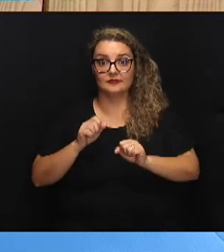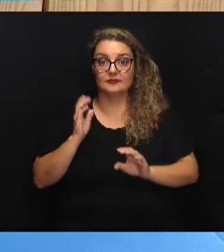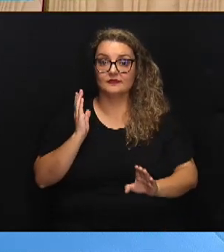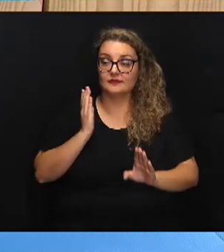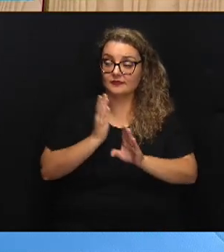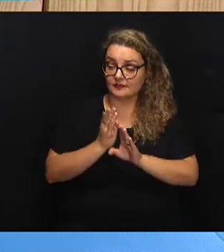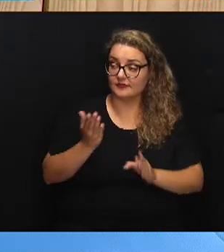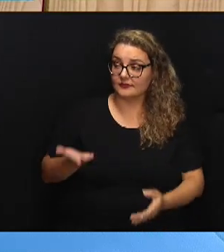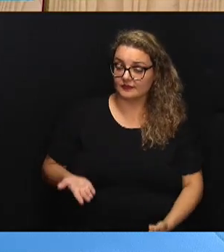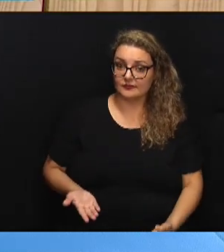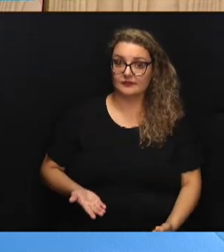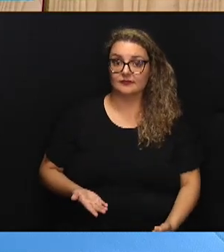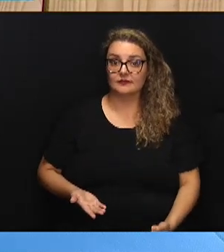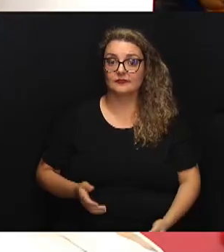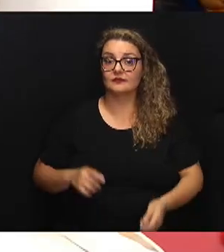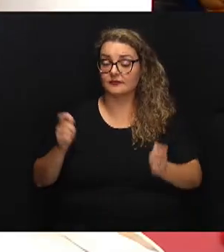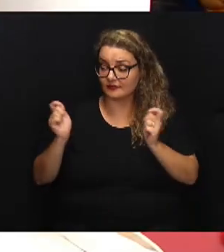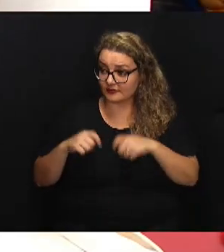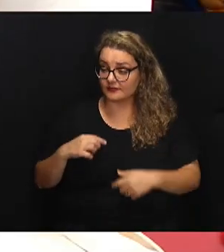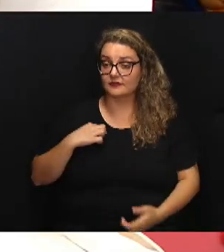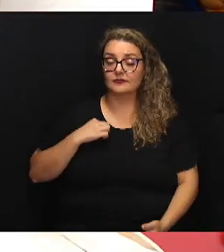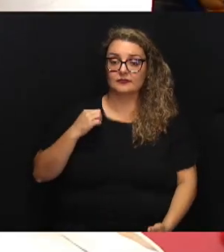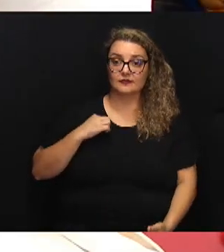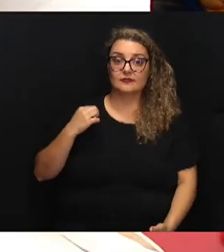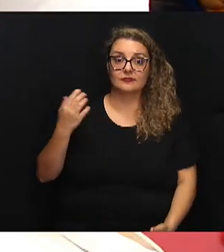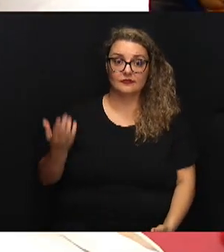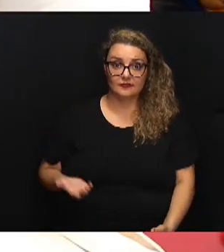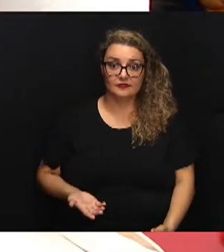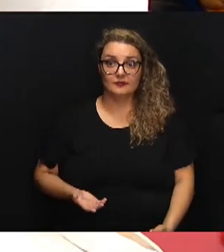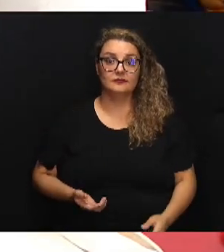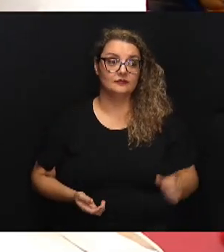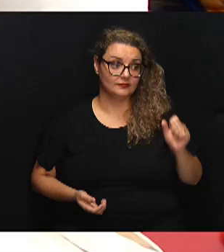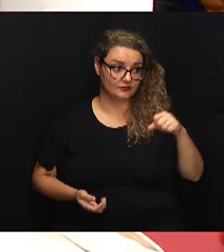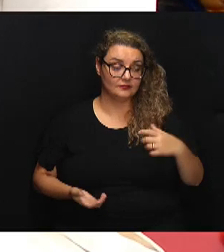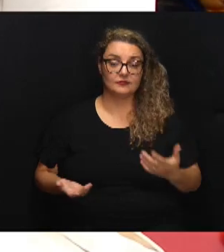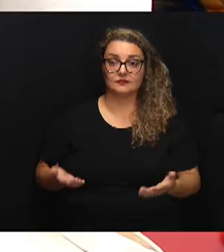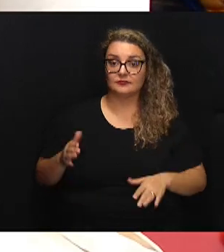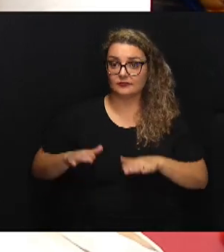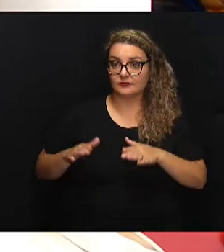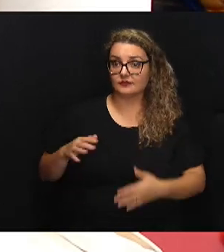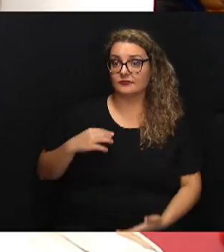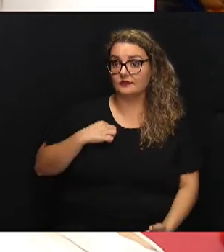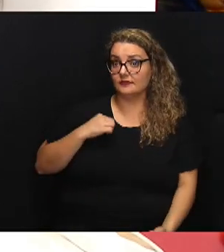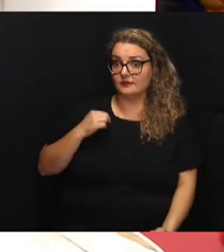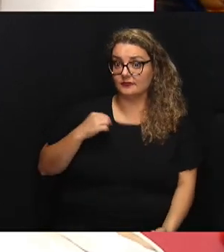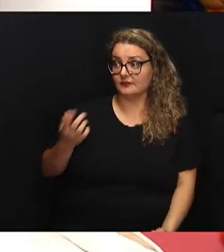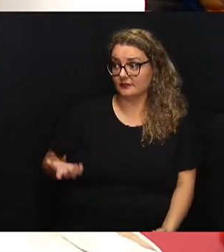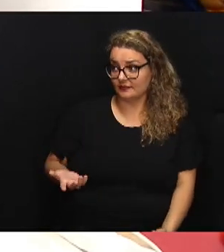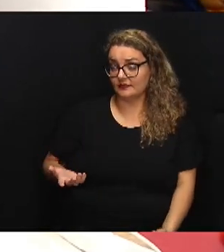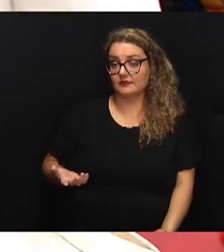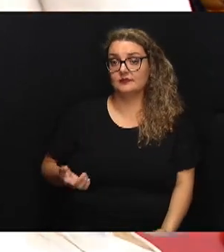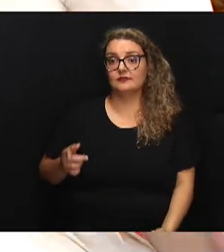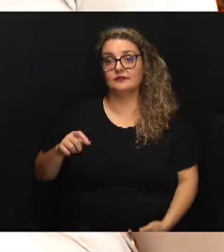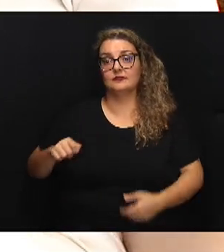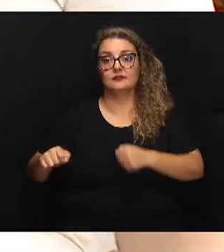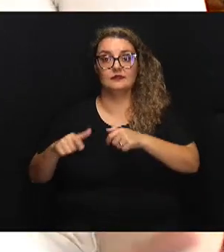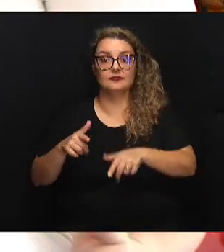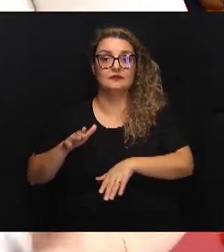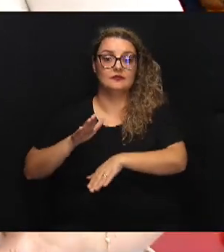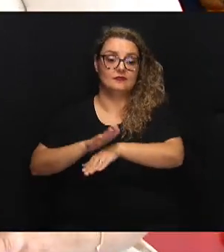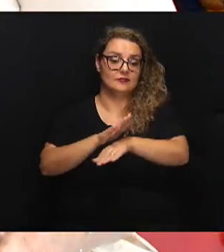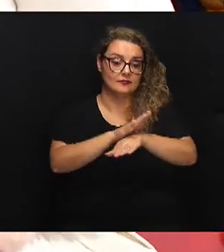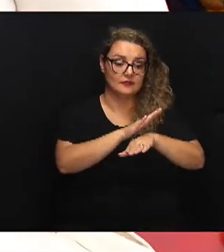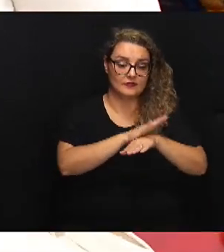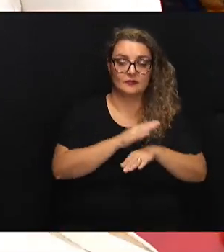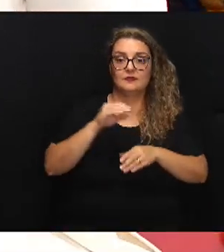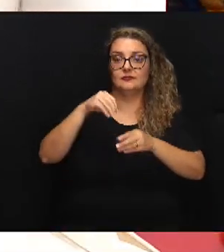identificar o potencial desse voluntário, né? Então, às vezes é um voluntário que tem uma formação, que vai contribuir